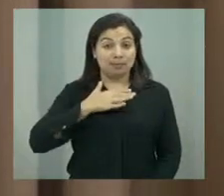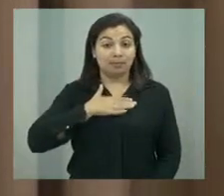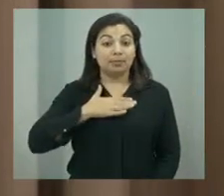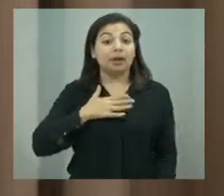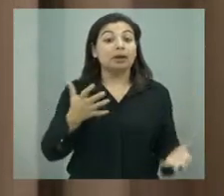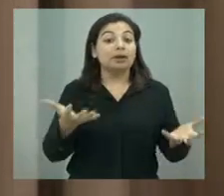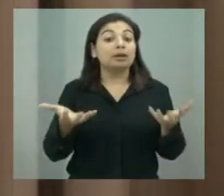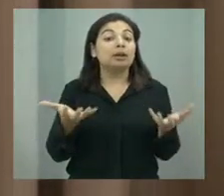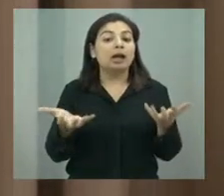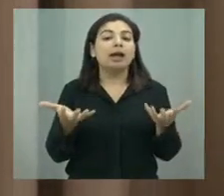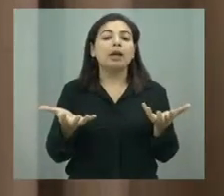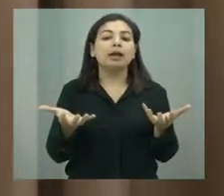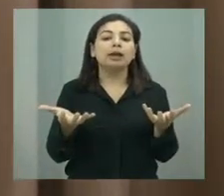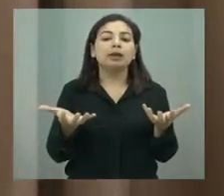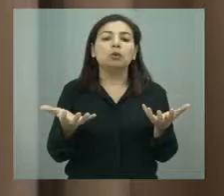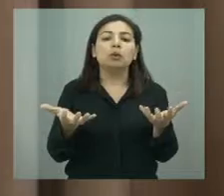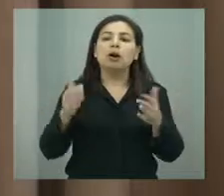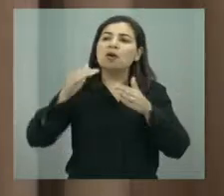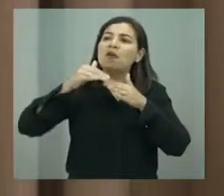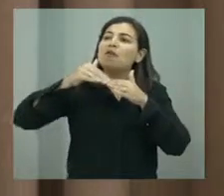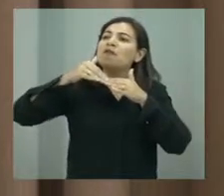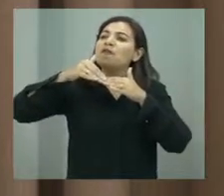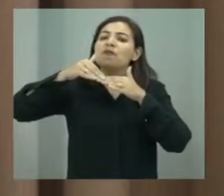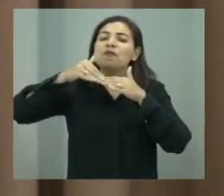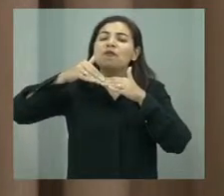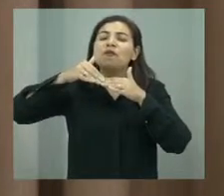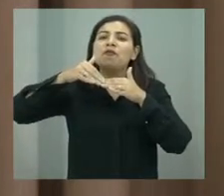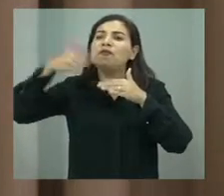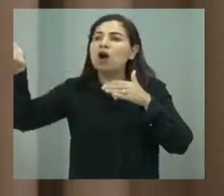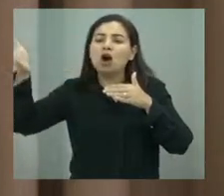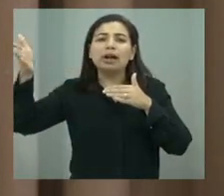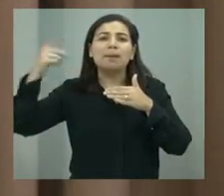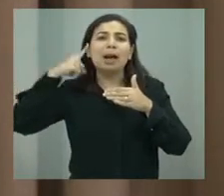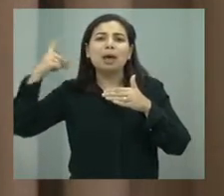você se isentar do ruído externo. Daí você aumenta